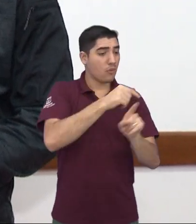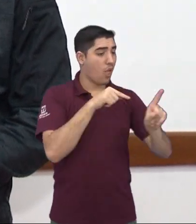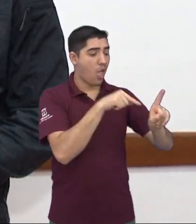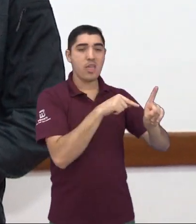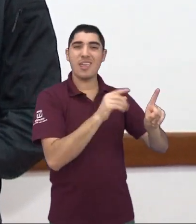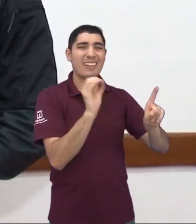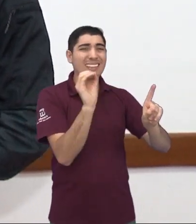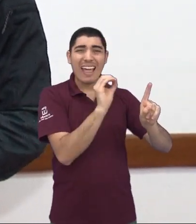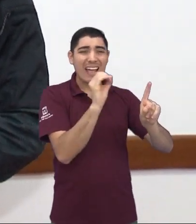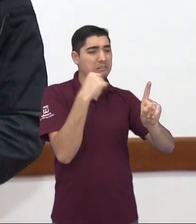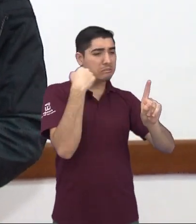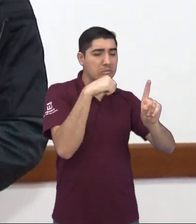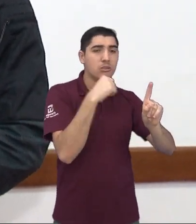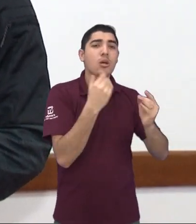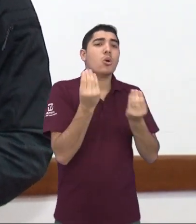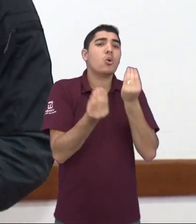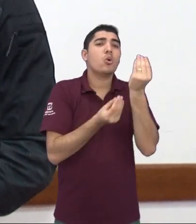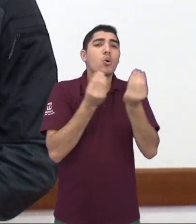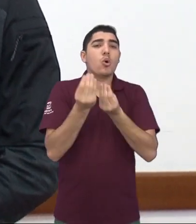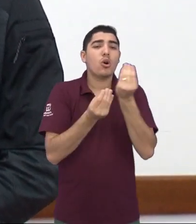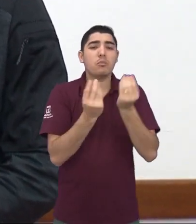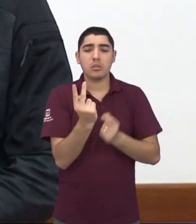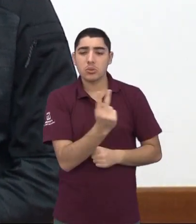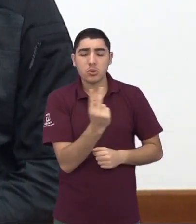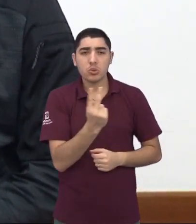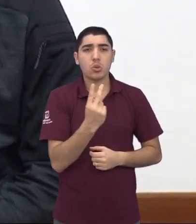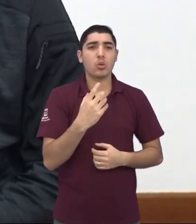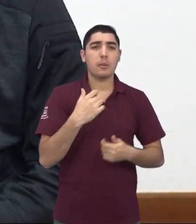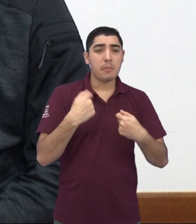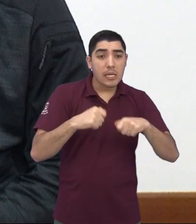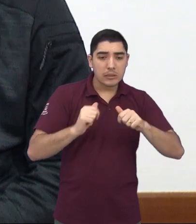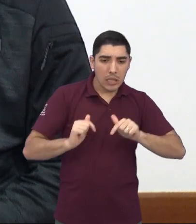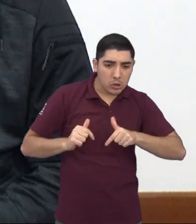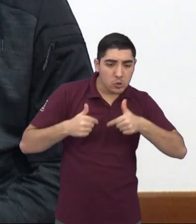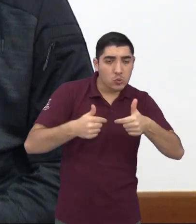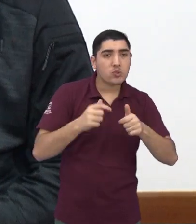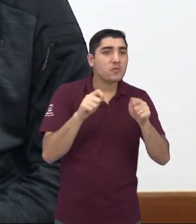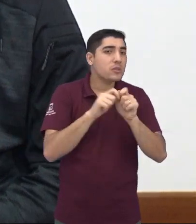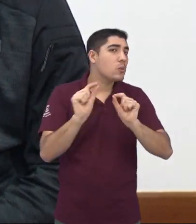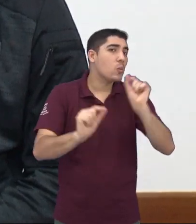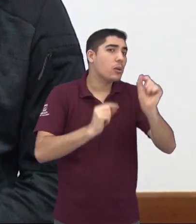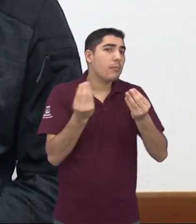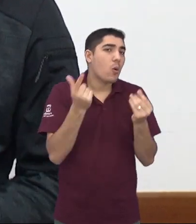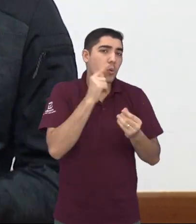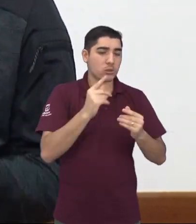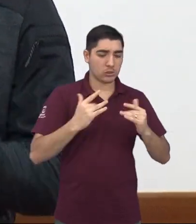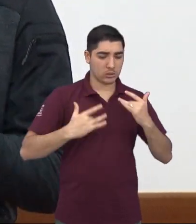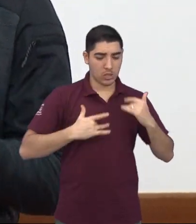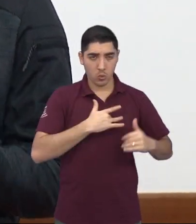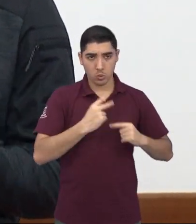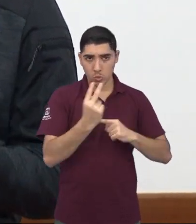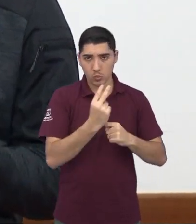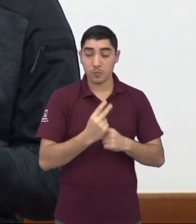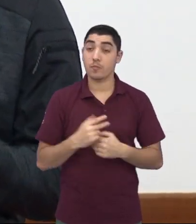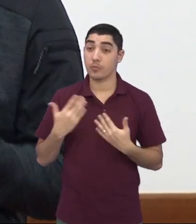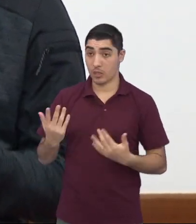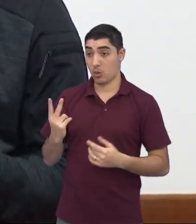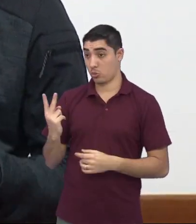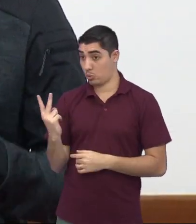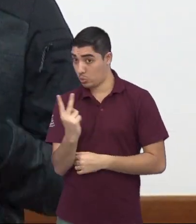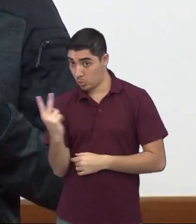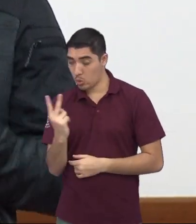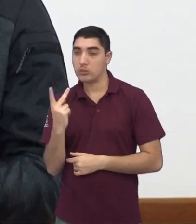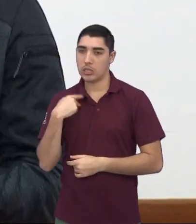dá, né, para essa pessoa iniciar na atividade, cuidar do seu corpo, da sua saúde? Em ambos os casos, eu